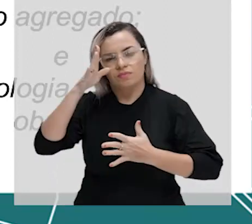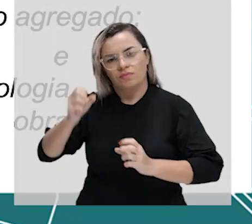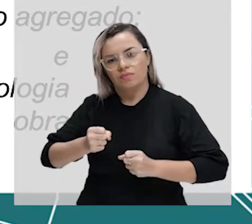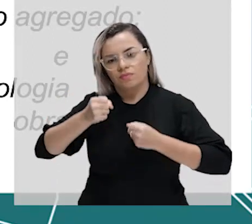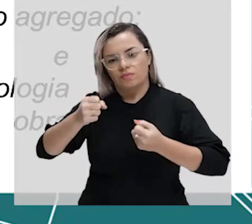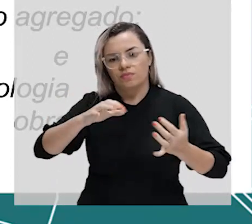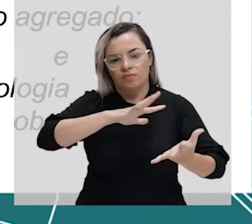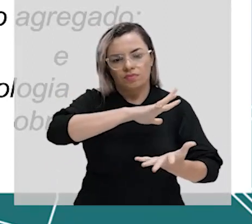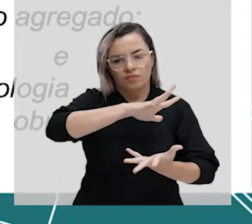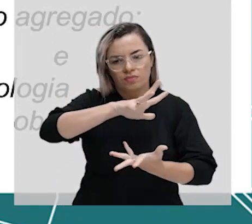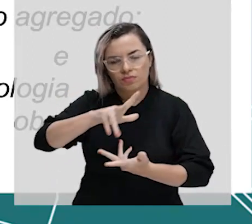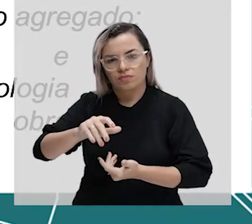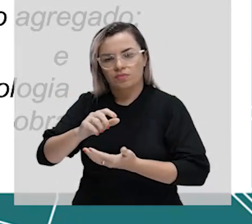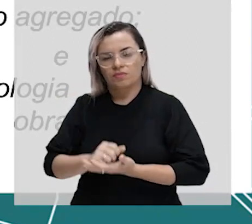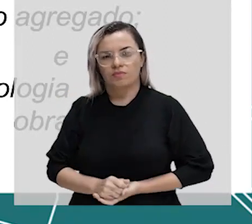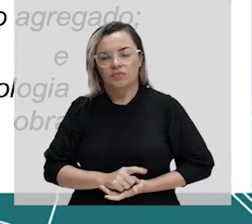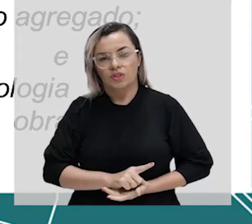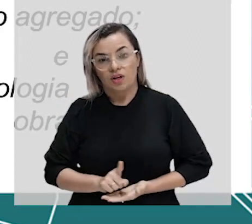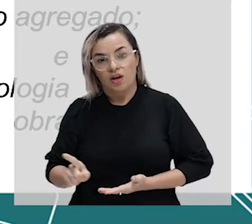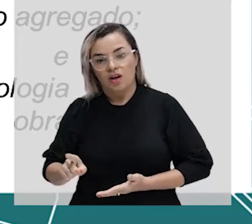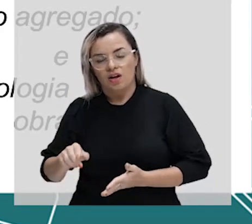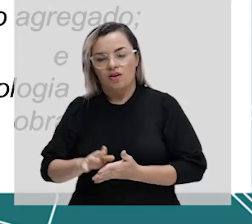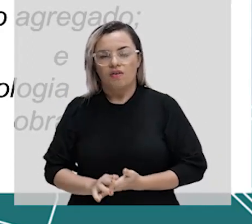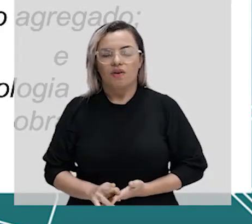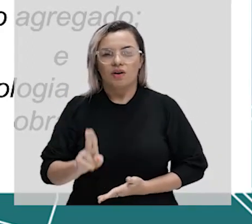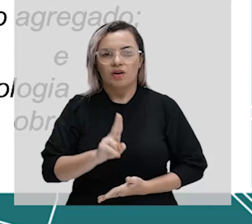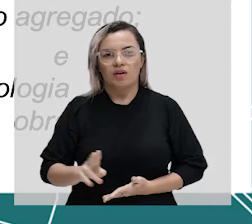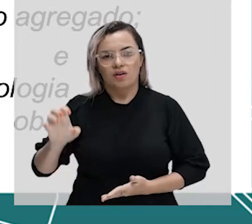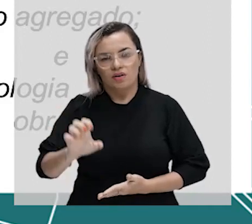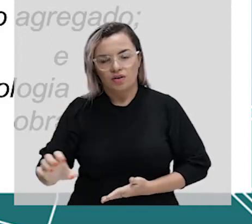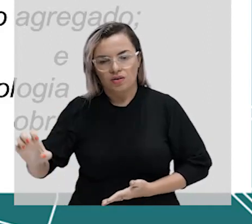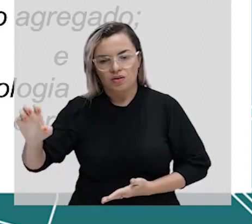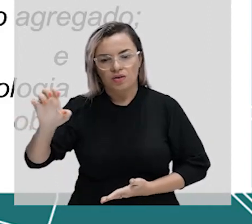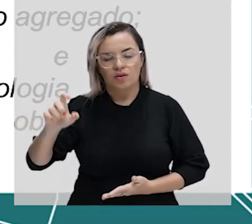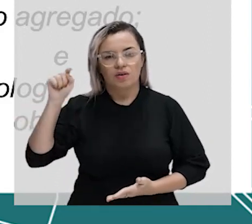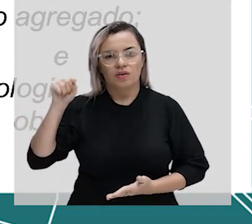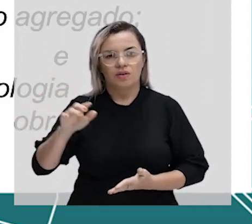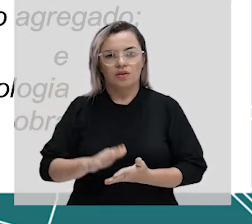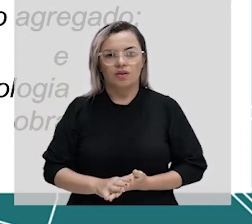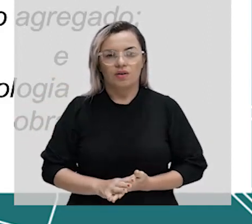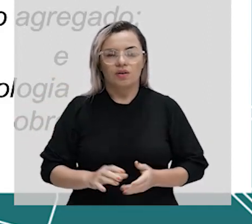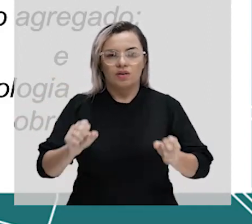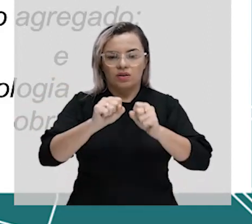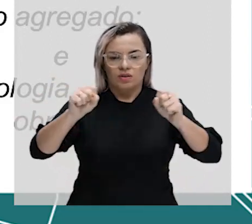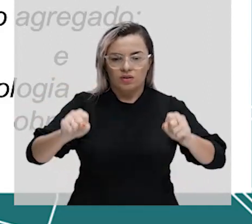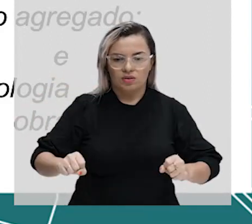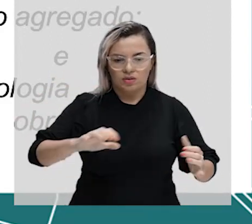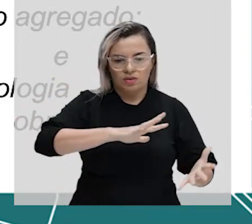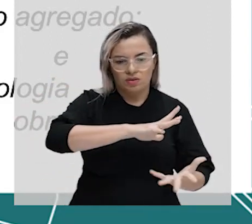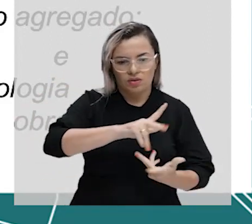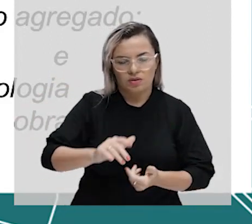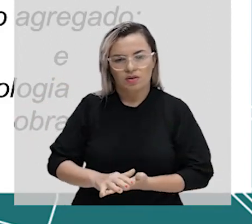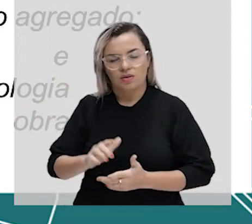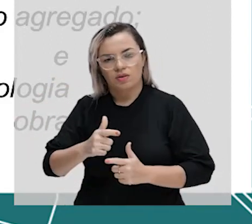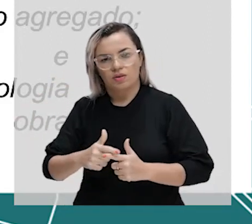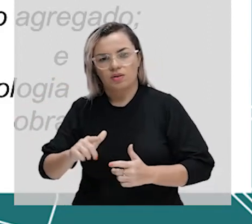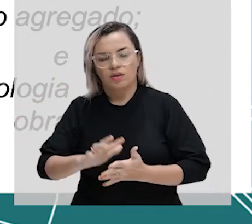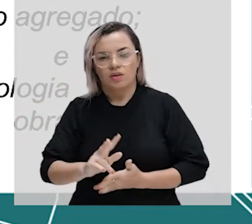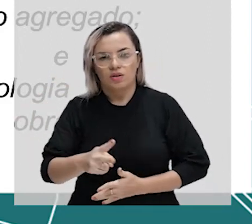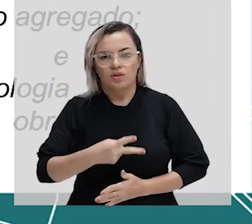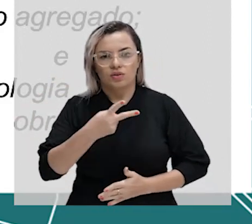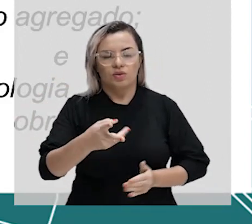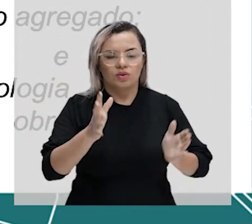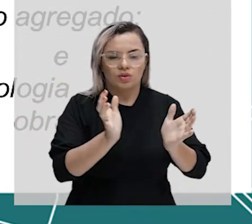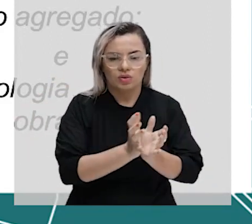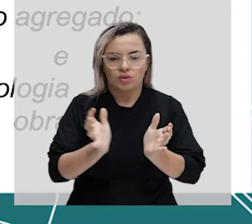globais, eu vou me utilizar aí de uma regionalização, a famosa regionalização sistema-mundo, que vai dividir o mundo aí em dois grupos de países